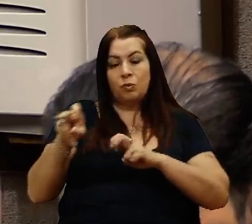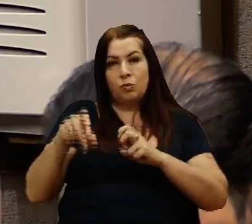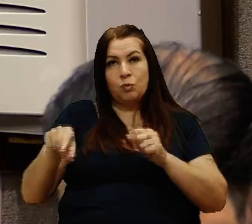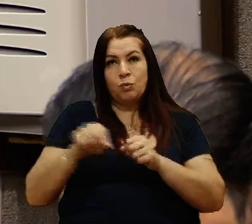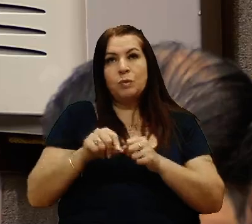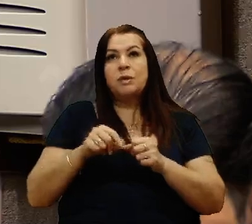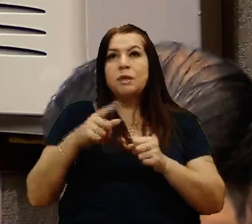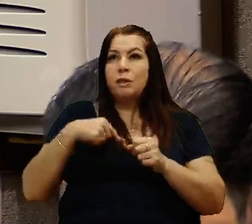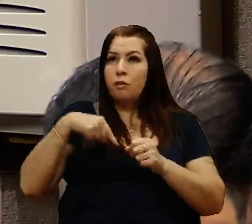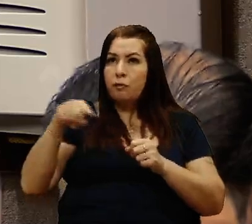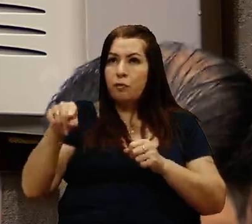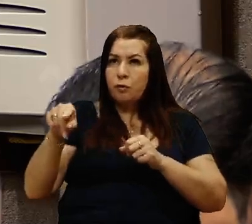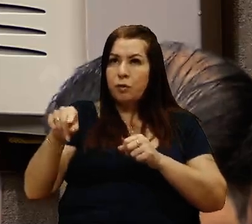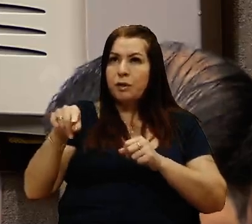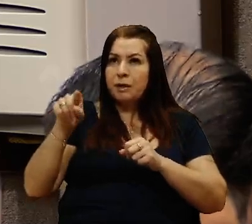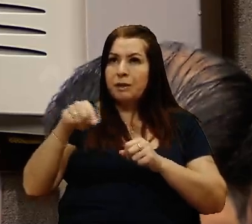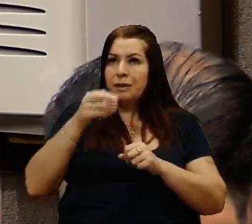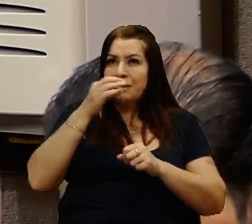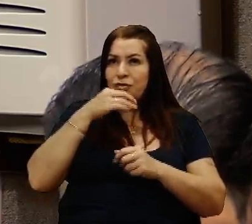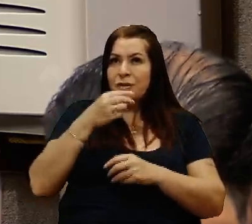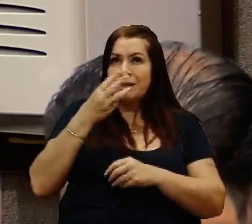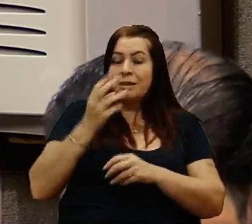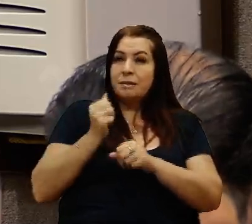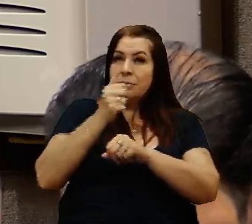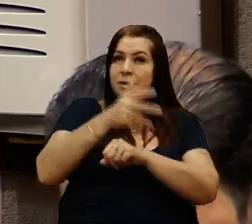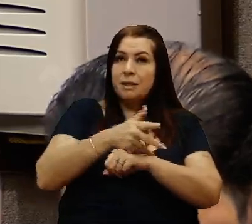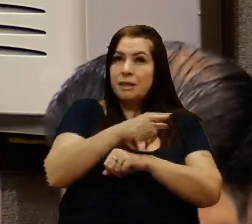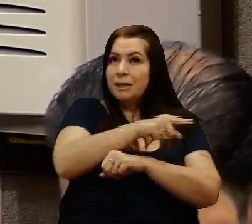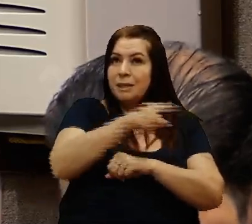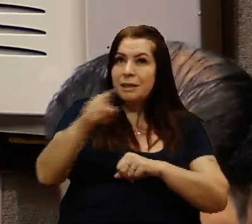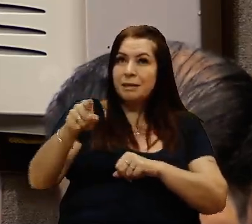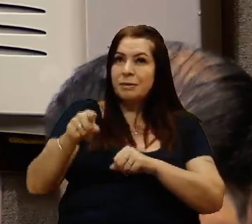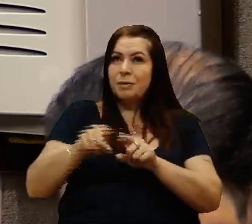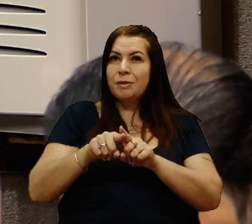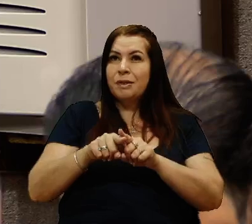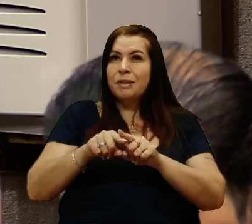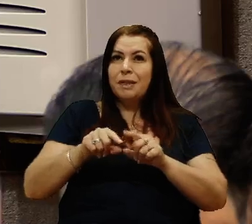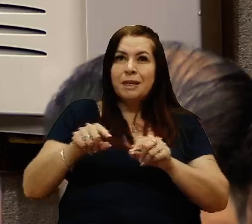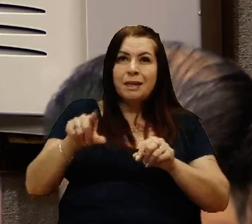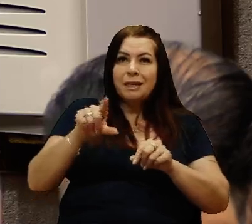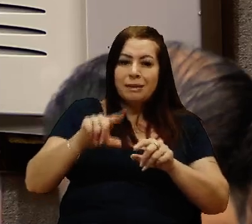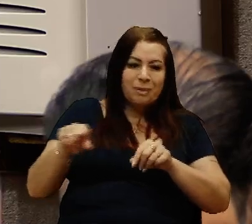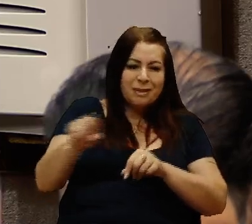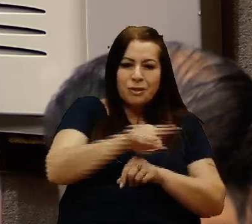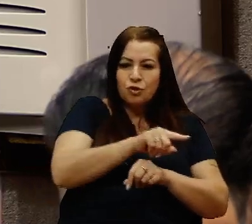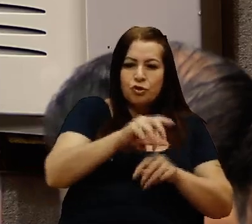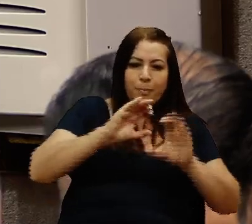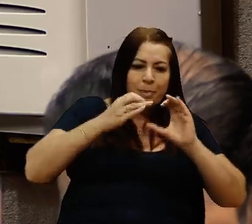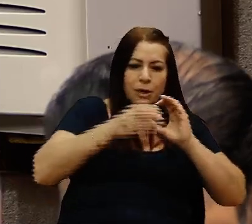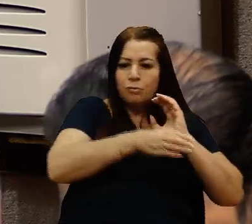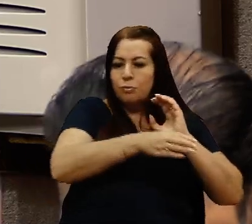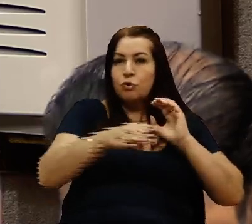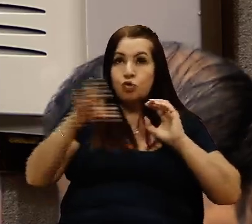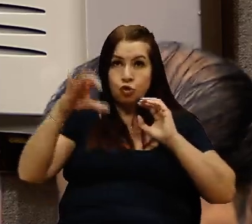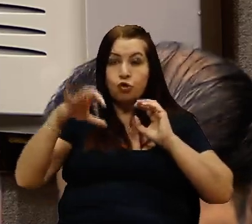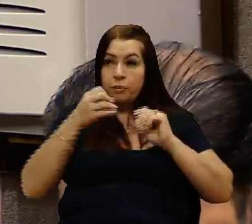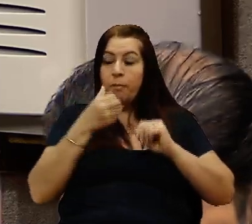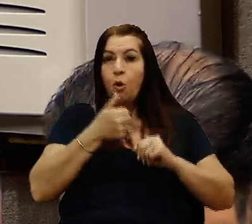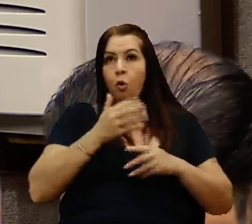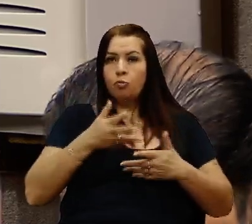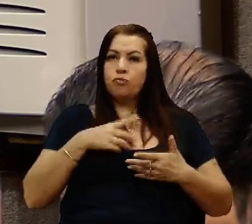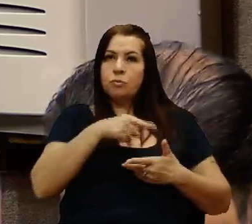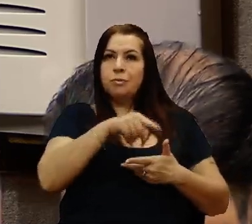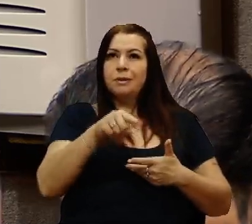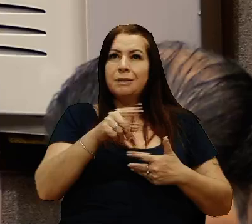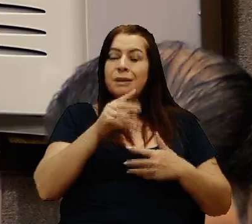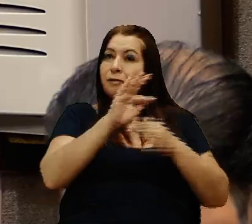campo, eu saí daqui de Caxias às 3 horas da manhã, cheguei lá, estava passando ureia no meu milho e estava uma chuva boa. Para nós lá estava tranquilo hoje. A gente fica tão feliz